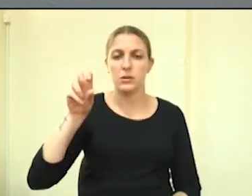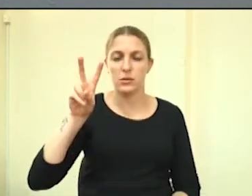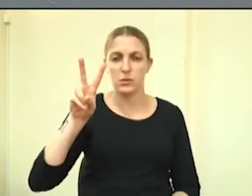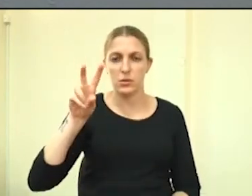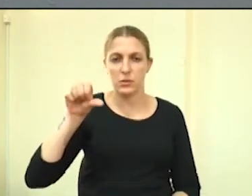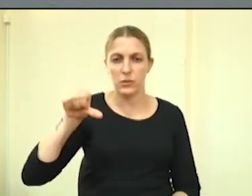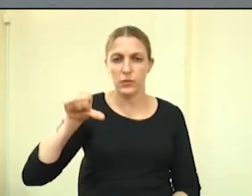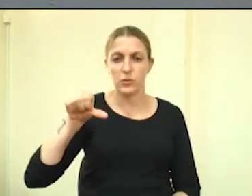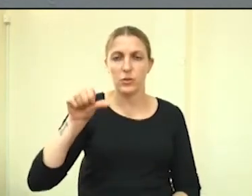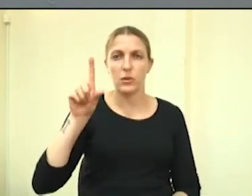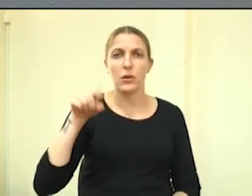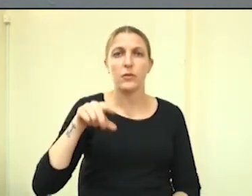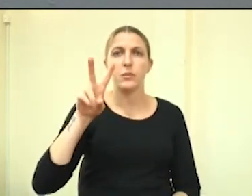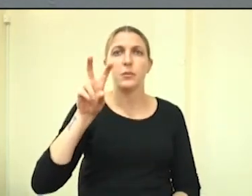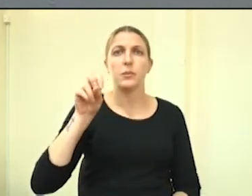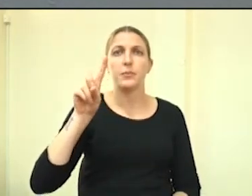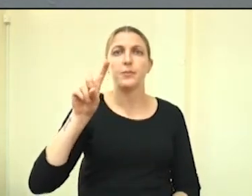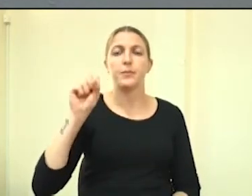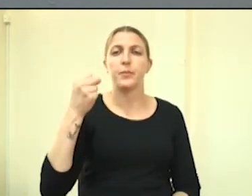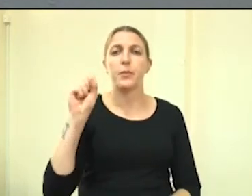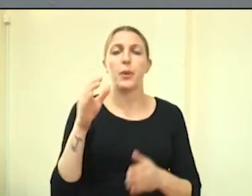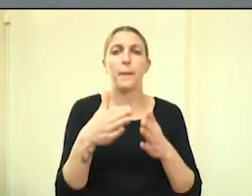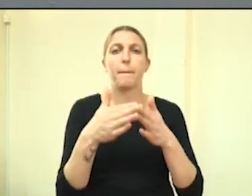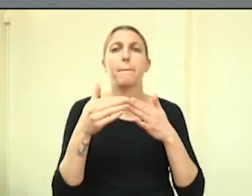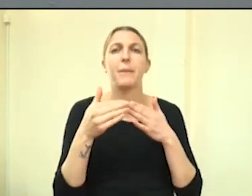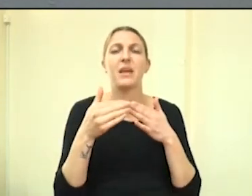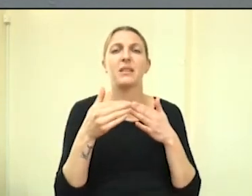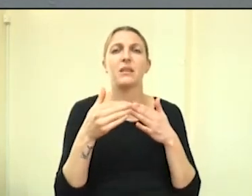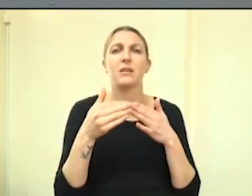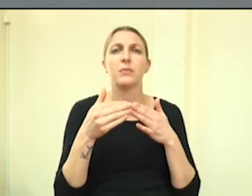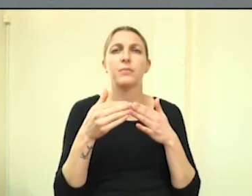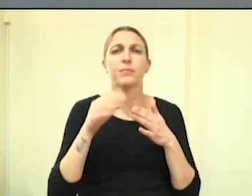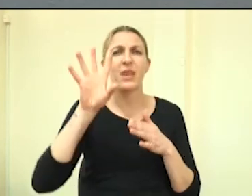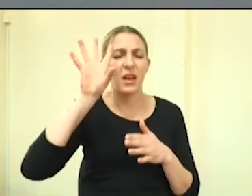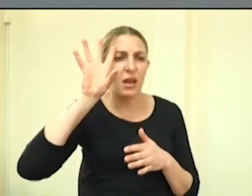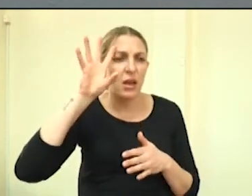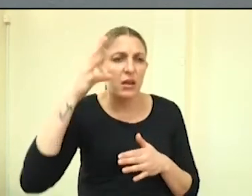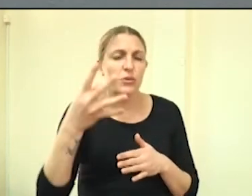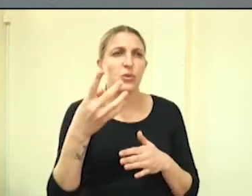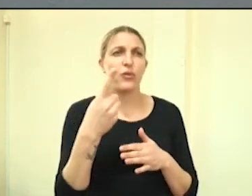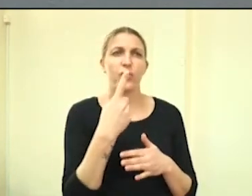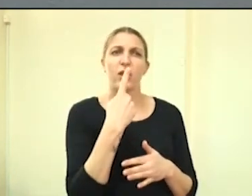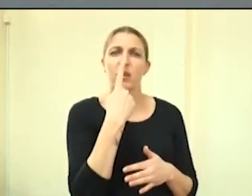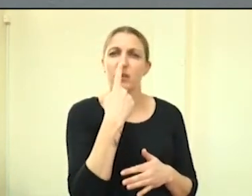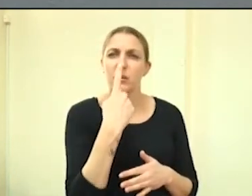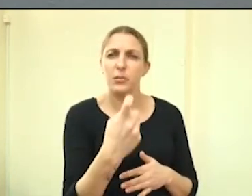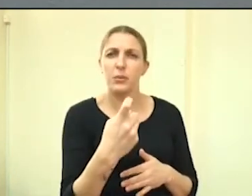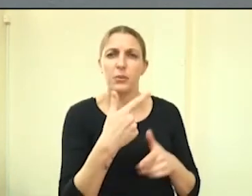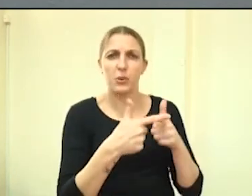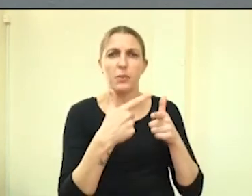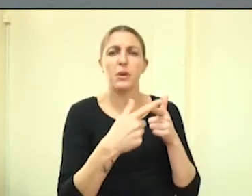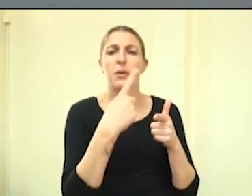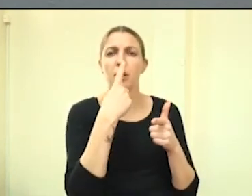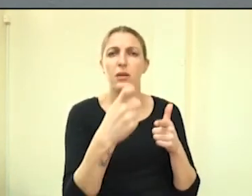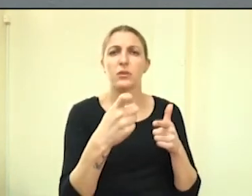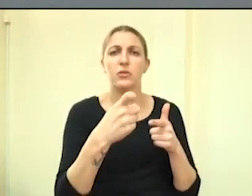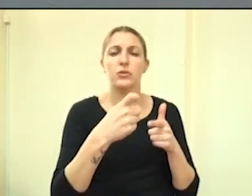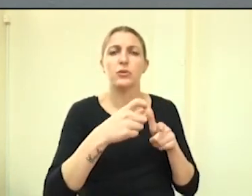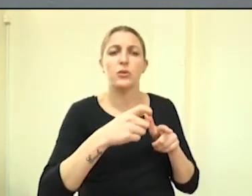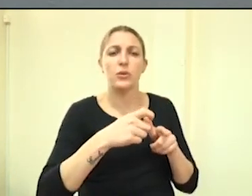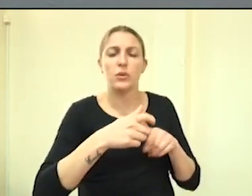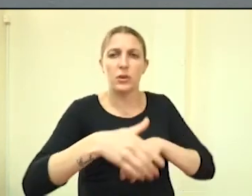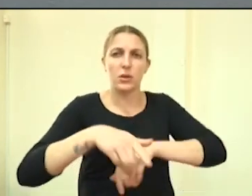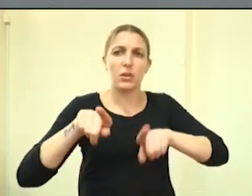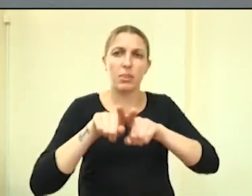329/2018. Solicita ao Poder Executivo providências referente ao saneamento básico e calçamento em todo o bairro de Moliner. Autor Nadir